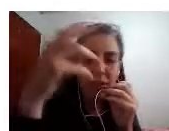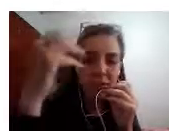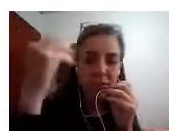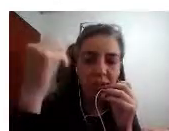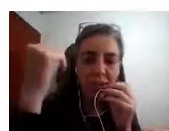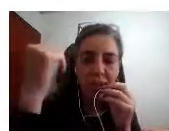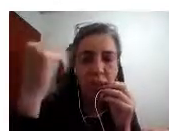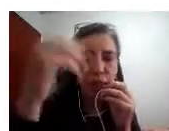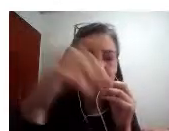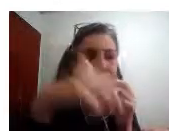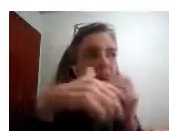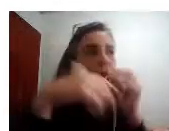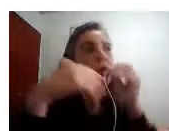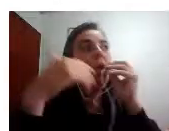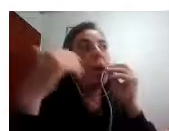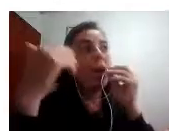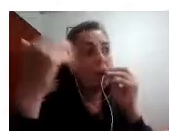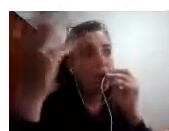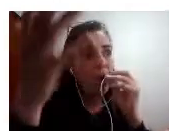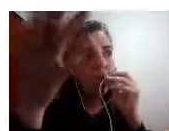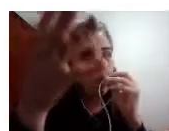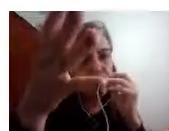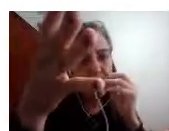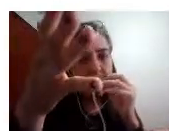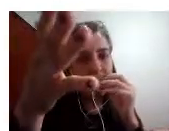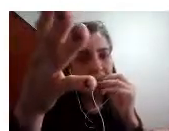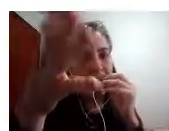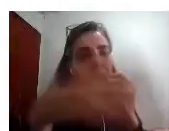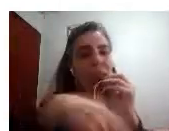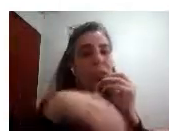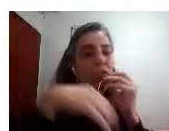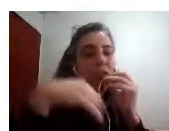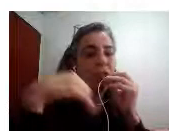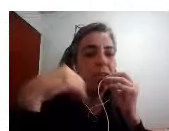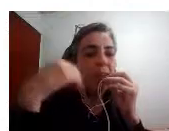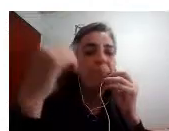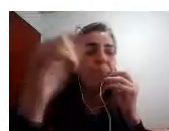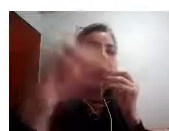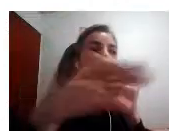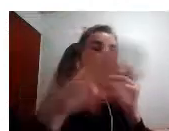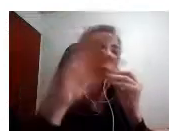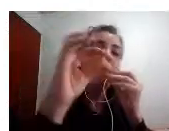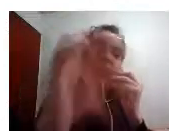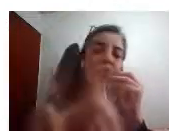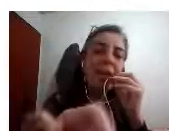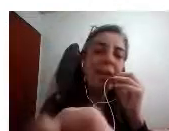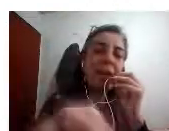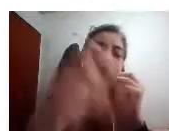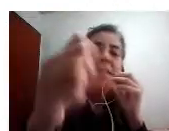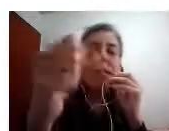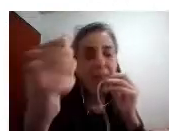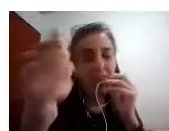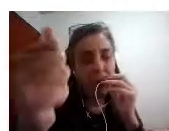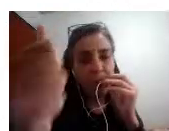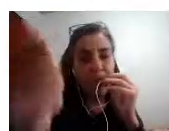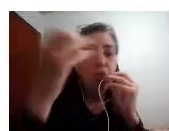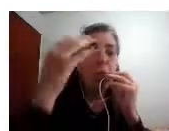principais artistas daquele movimento? Quais foram as principais características, né? E por último aí,